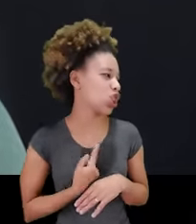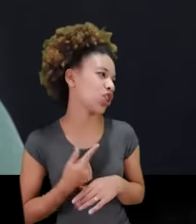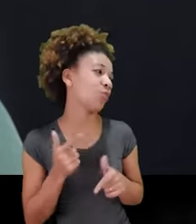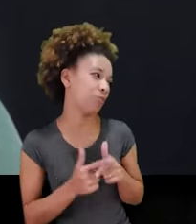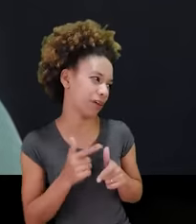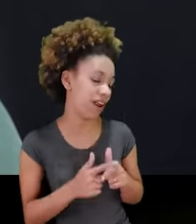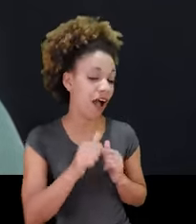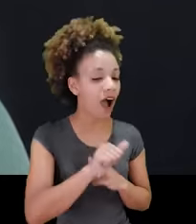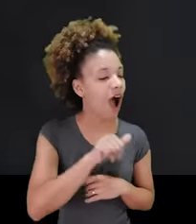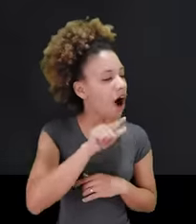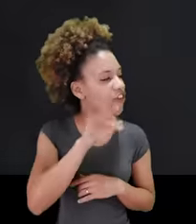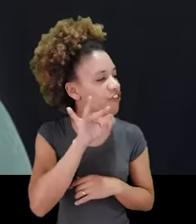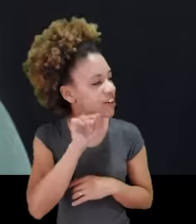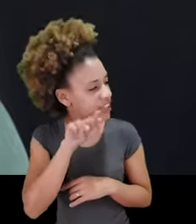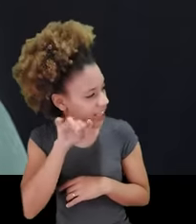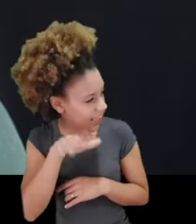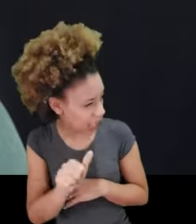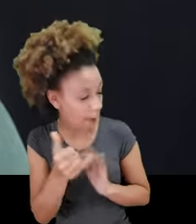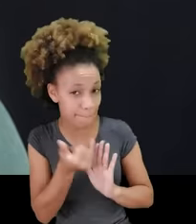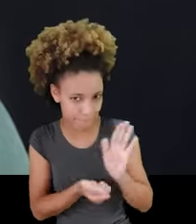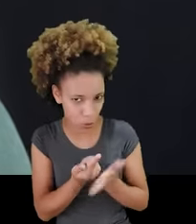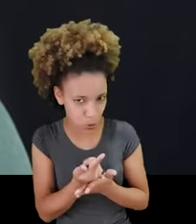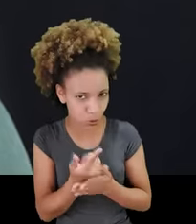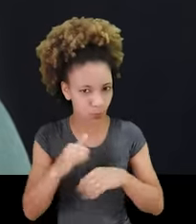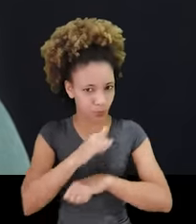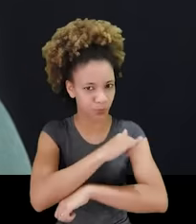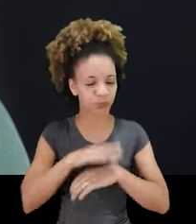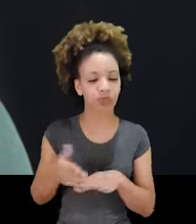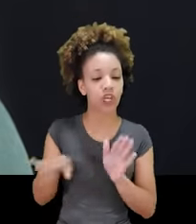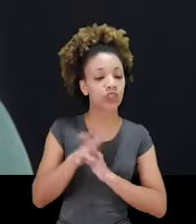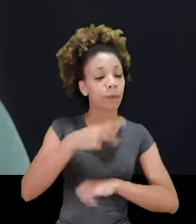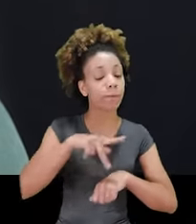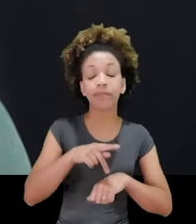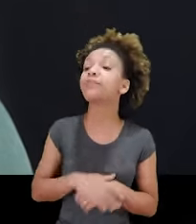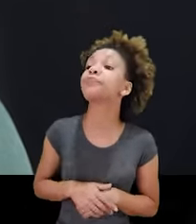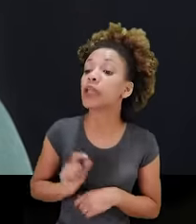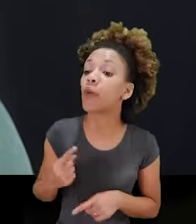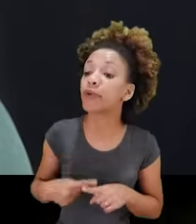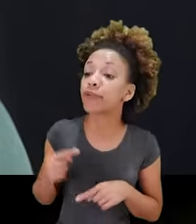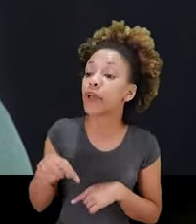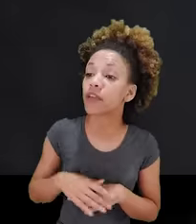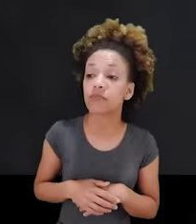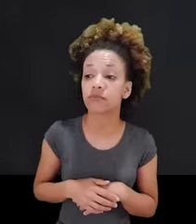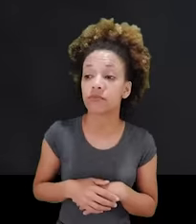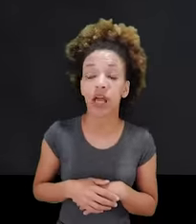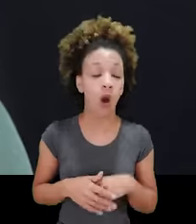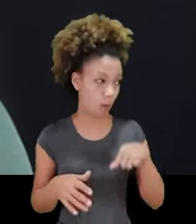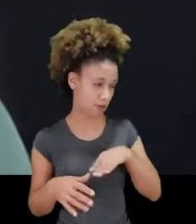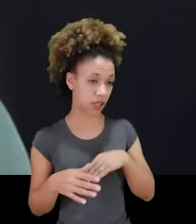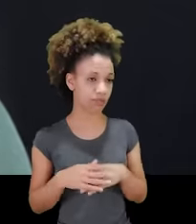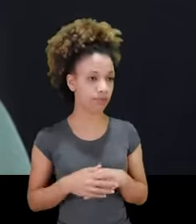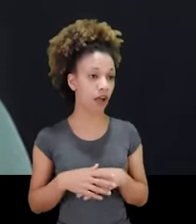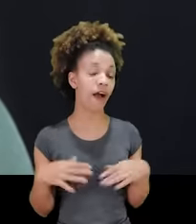alfândega. Sabe a alfândega? Certo. A gente chega no país, a pessoa fala, você veio aqui pra quê? Um português fala, férias. Férias. A gente